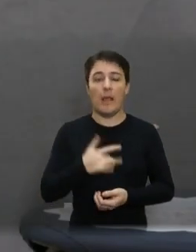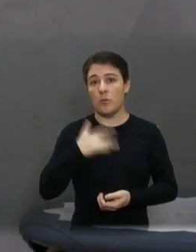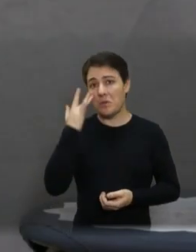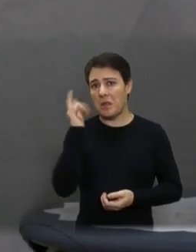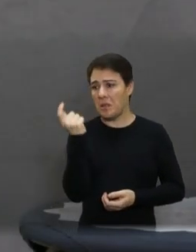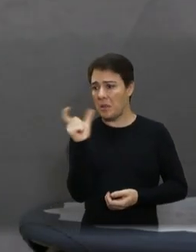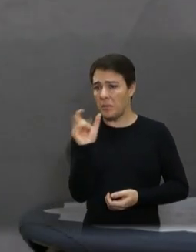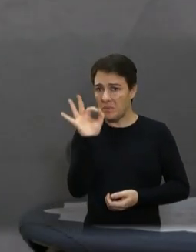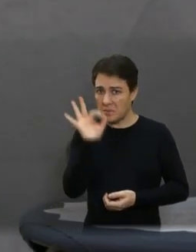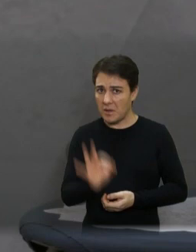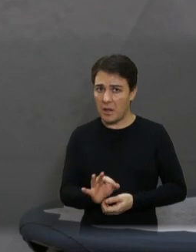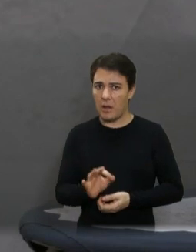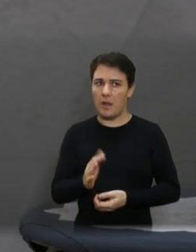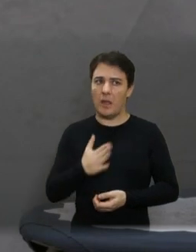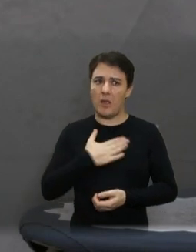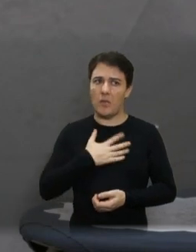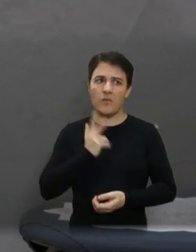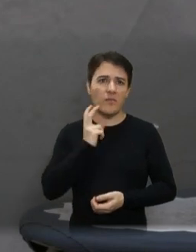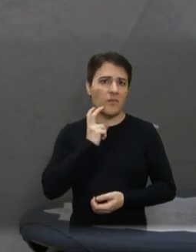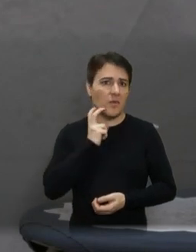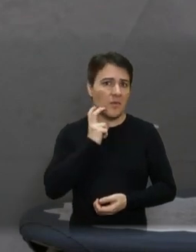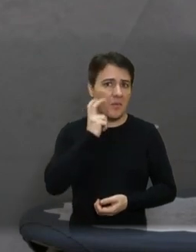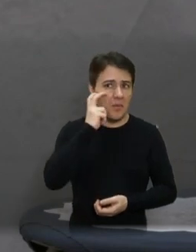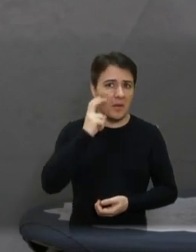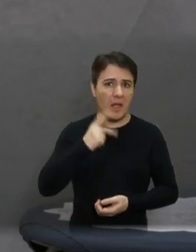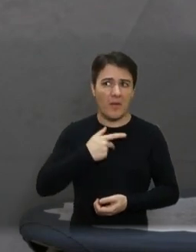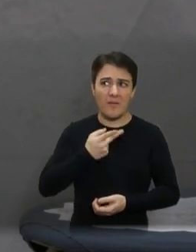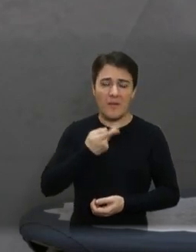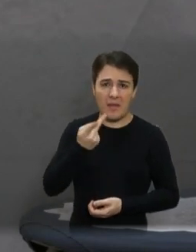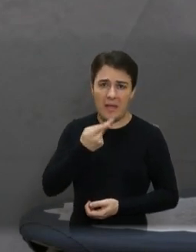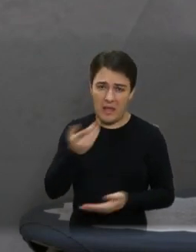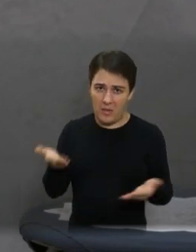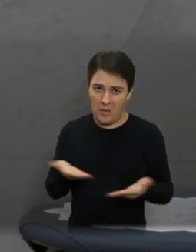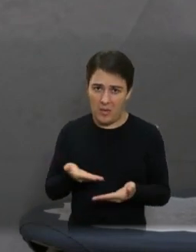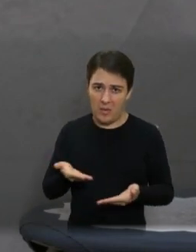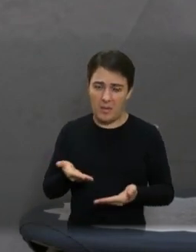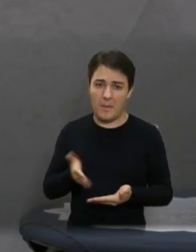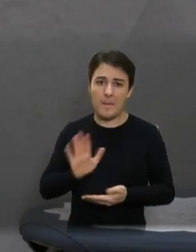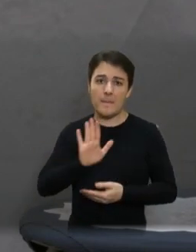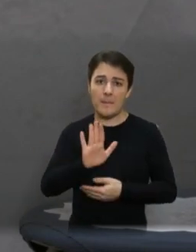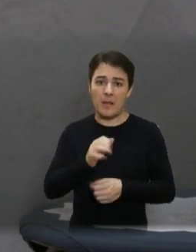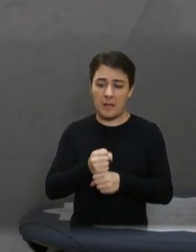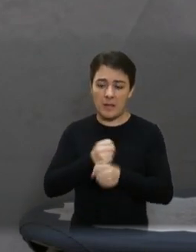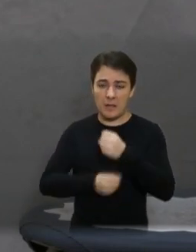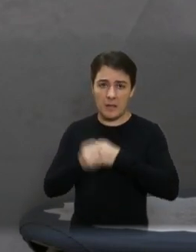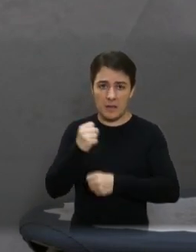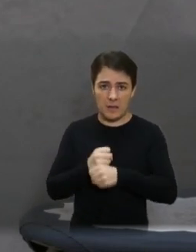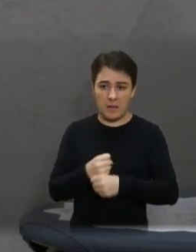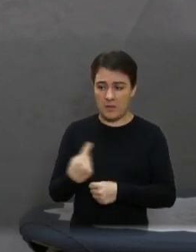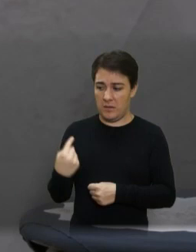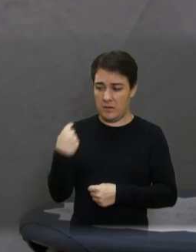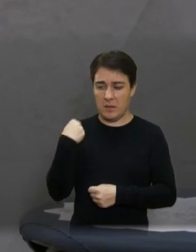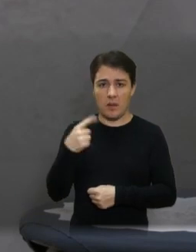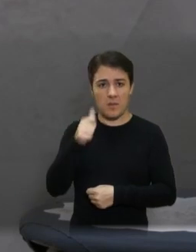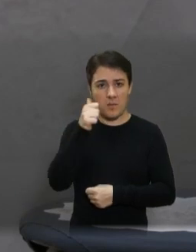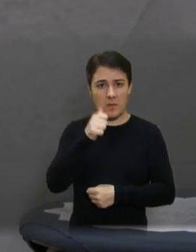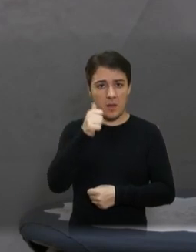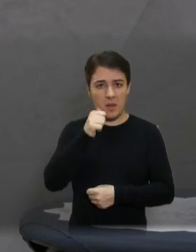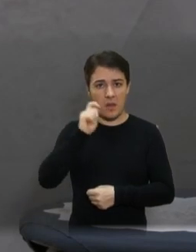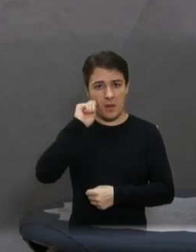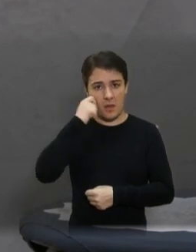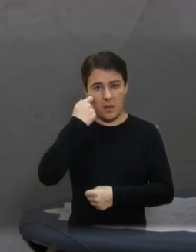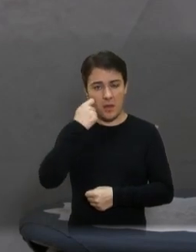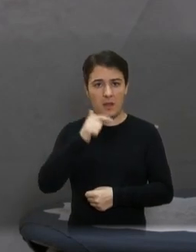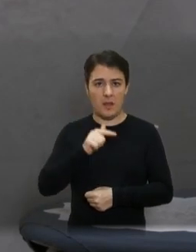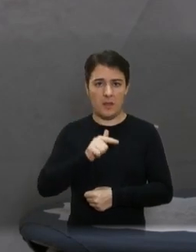Acredito até que enfim eu tenho vergonha do que eu vou citar agora somente o ano passado é que uma mulher negra